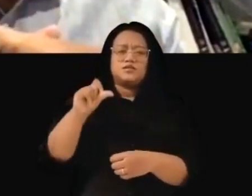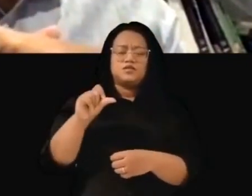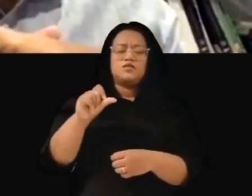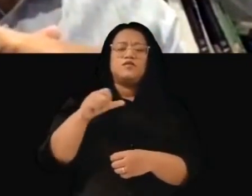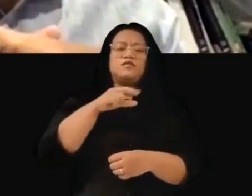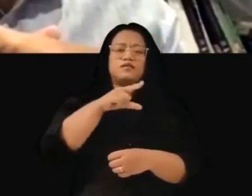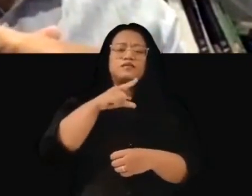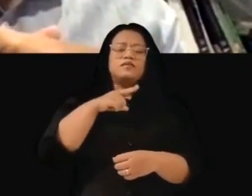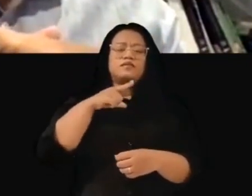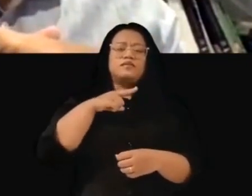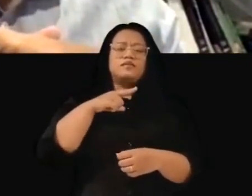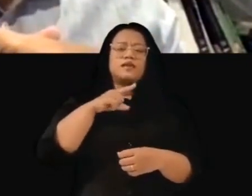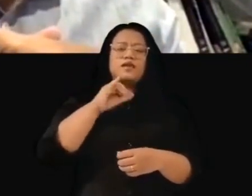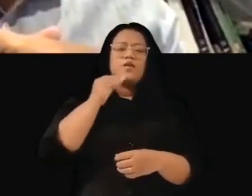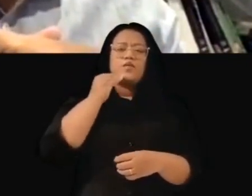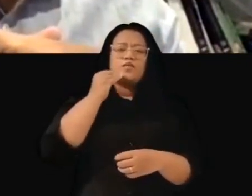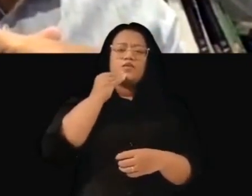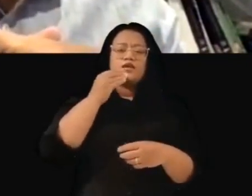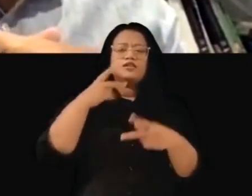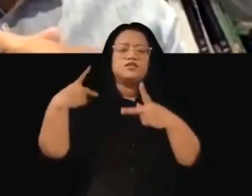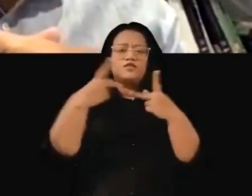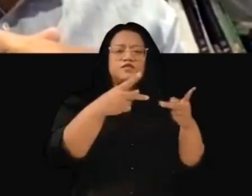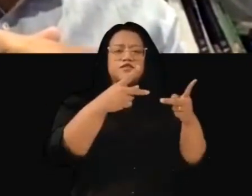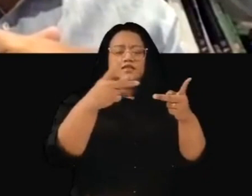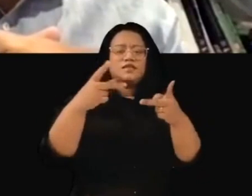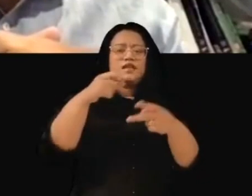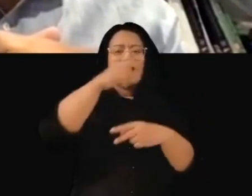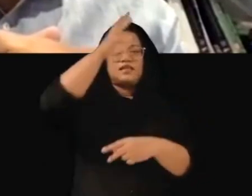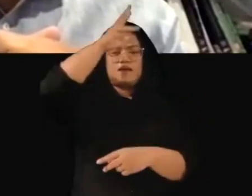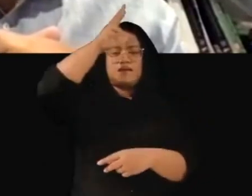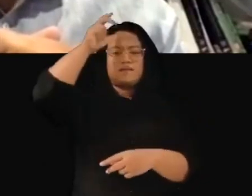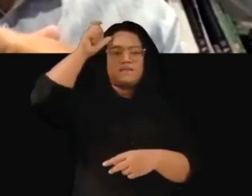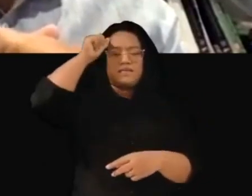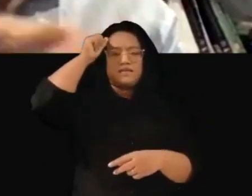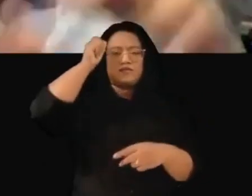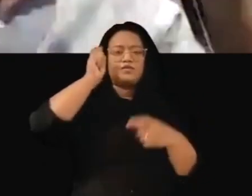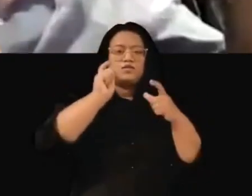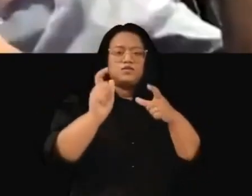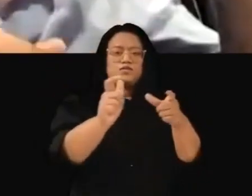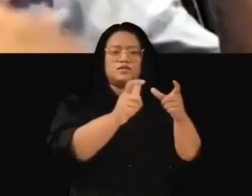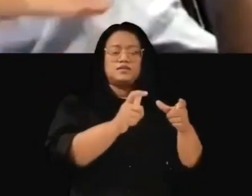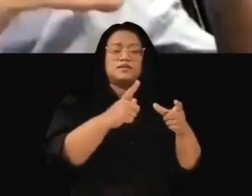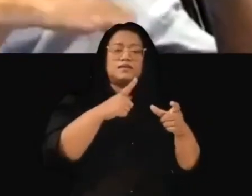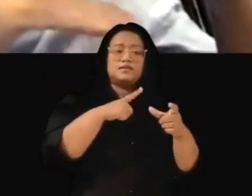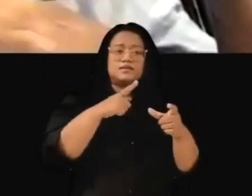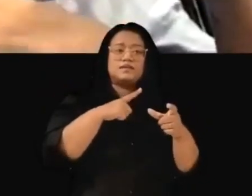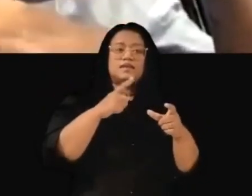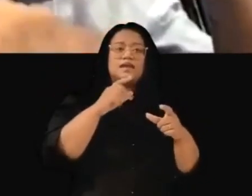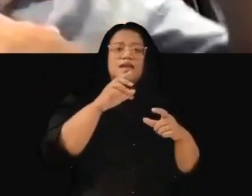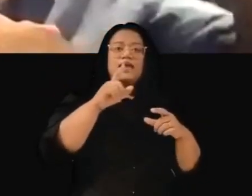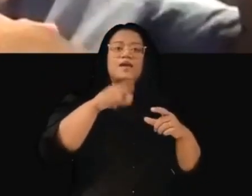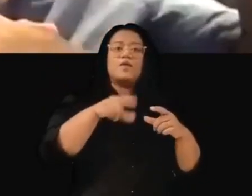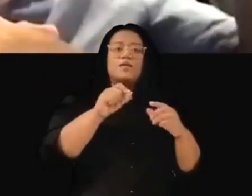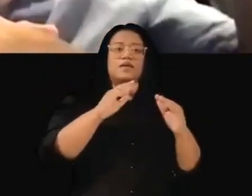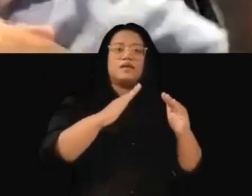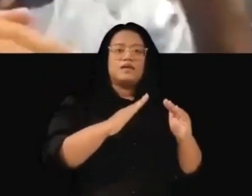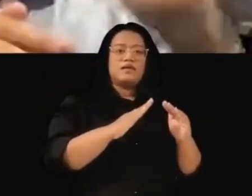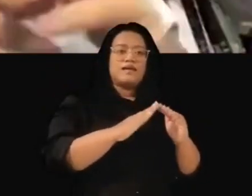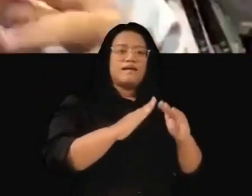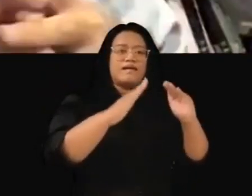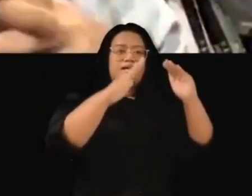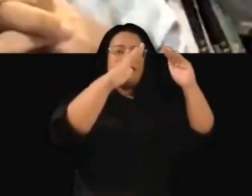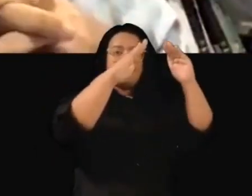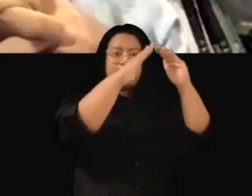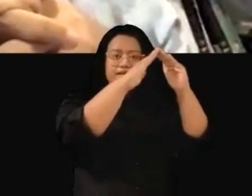visitar comunidades ribeirinhas da Amazônia, e me chamava a atenção porque eles tinham edificações em 2 níveis, né? Uma junto ao rio, outra num ponto